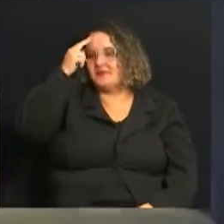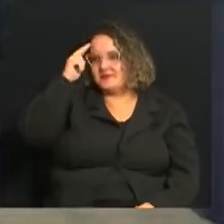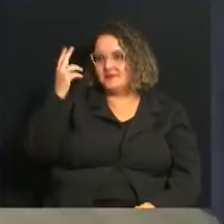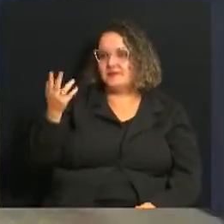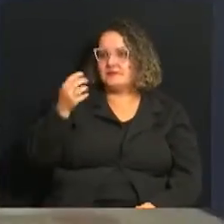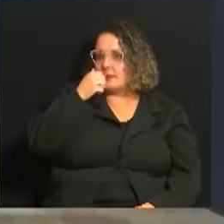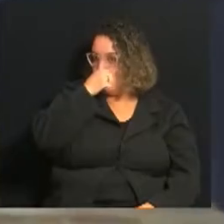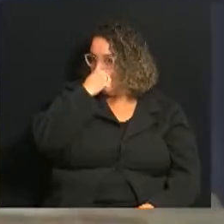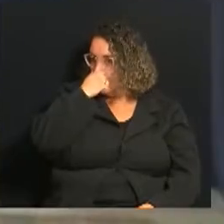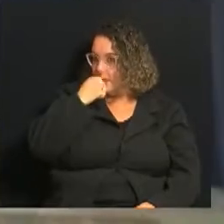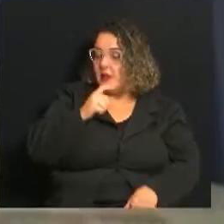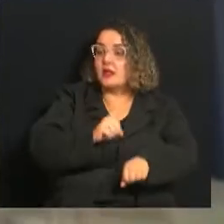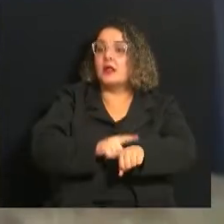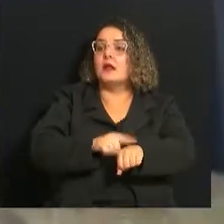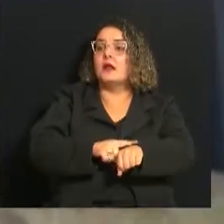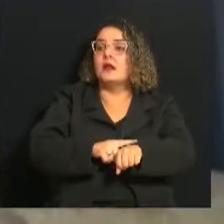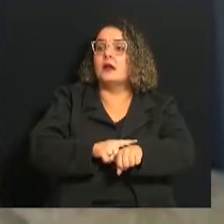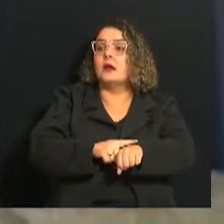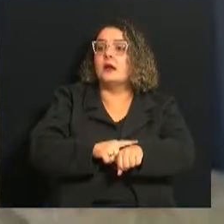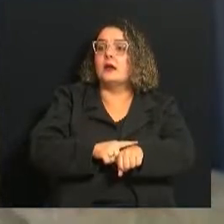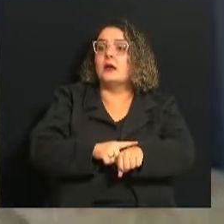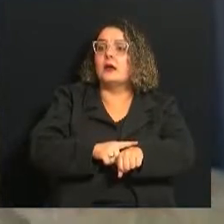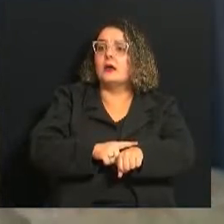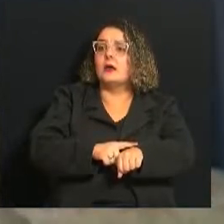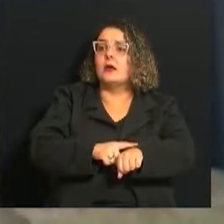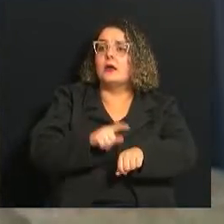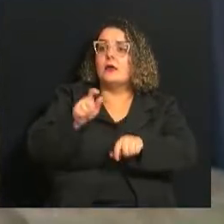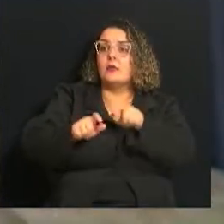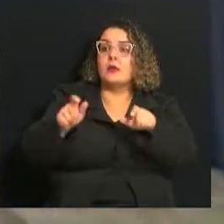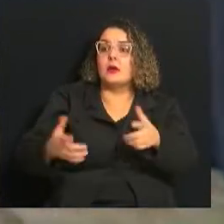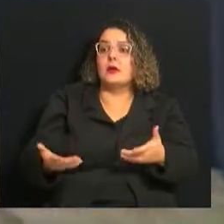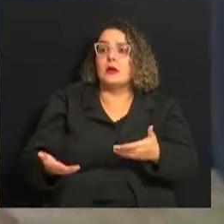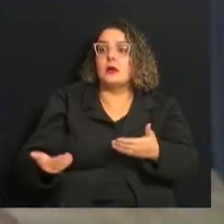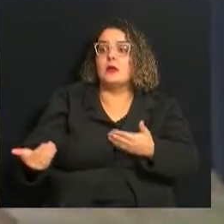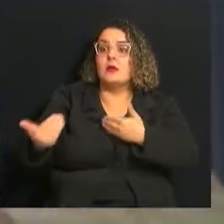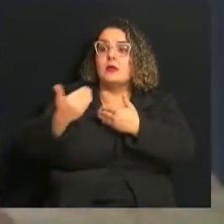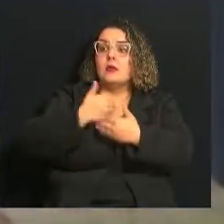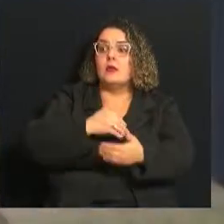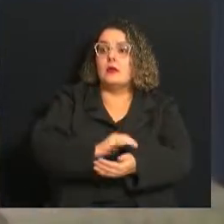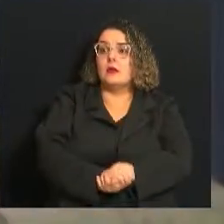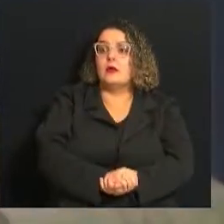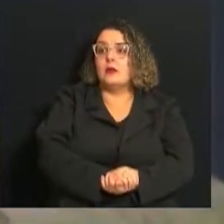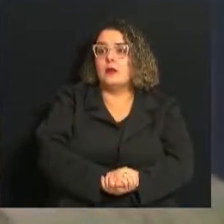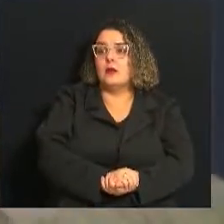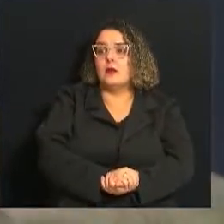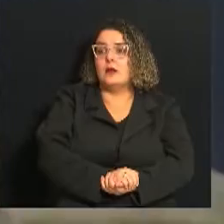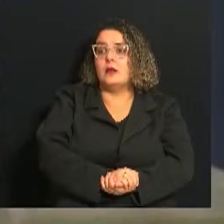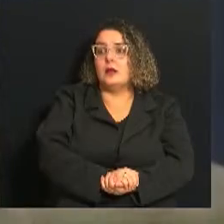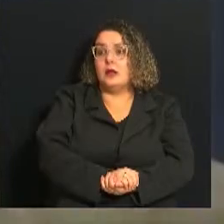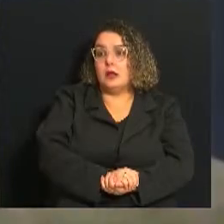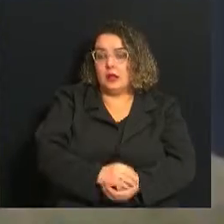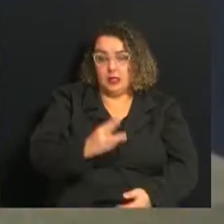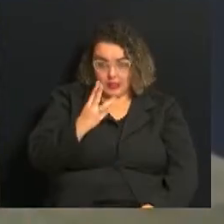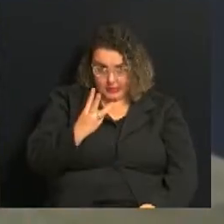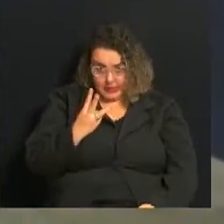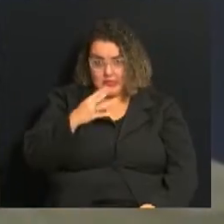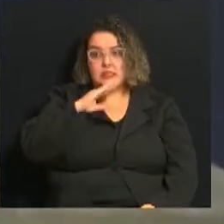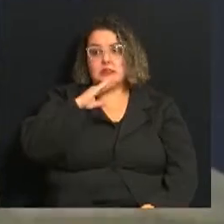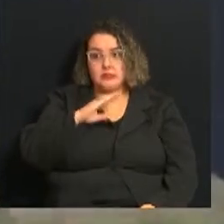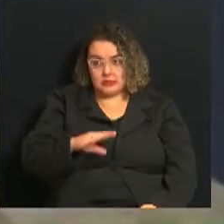fica a exposição aqui, Márcia? Para o pessoal comparecer aqui. Até às 3